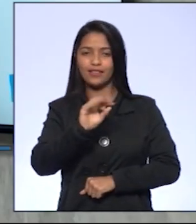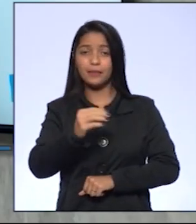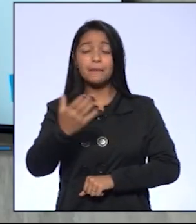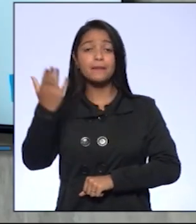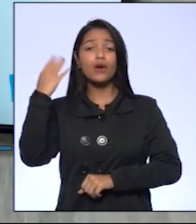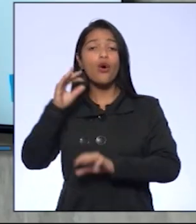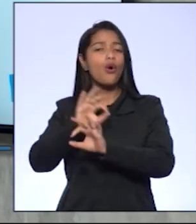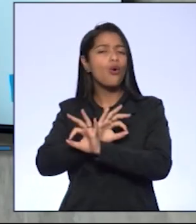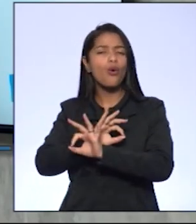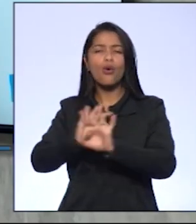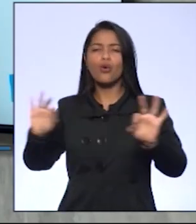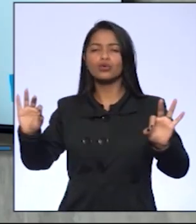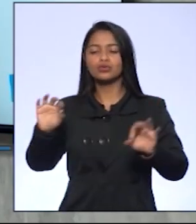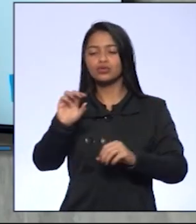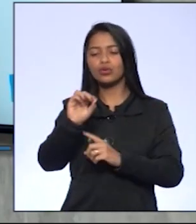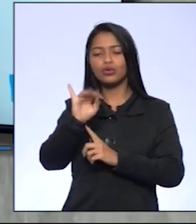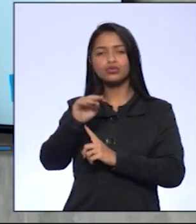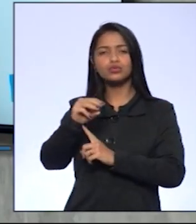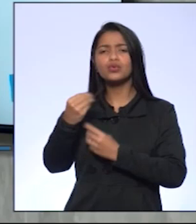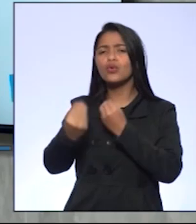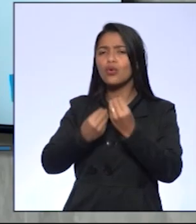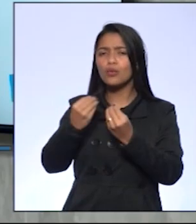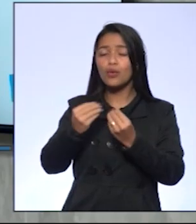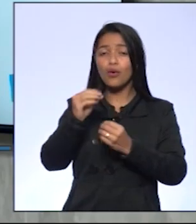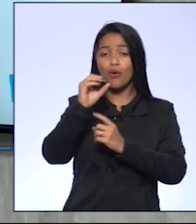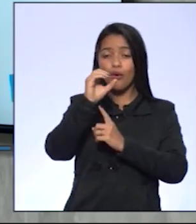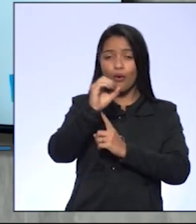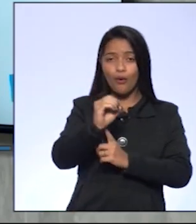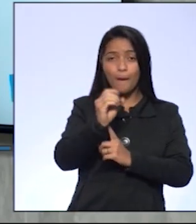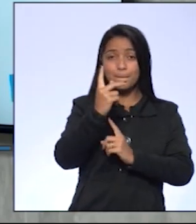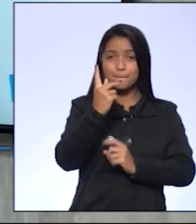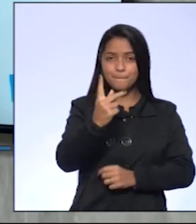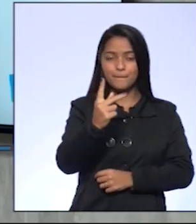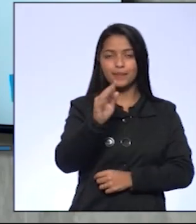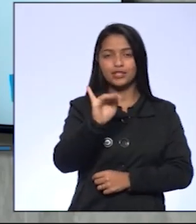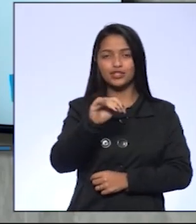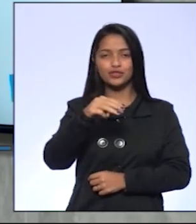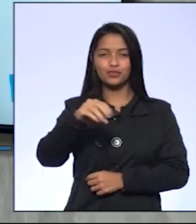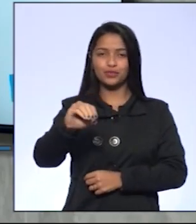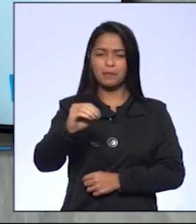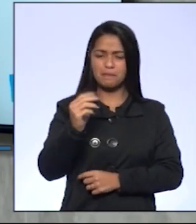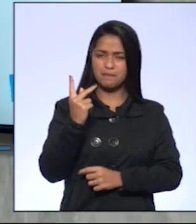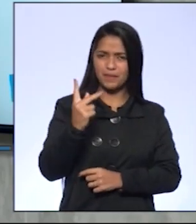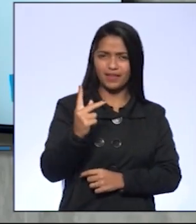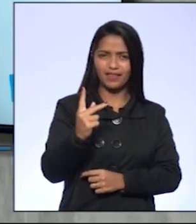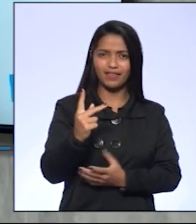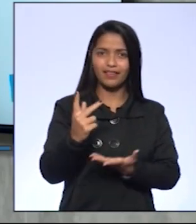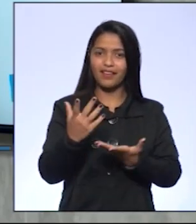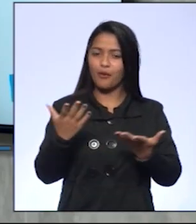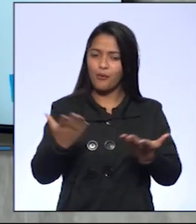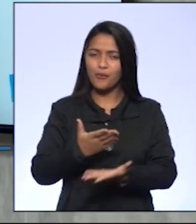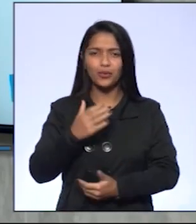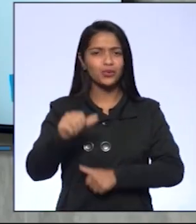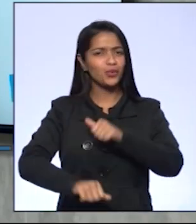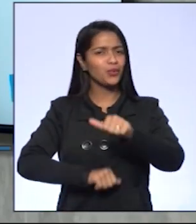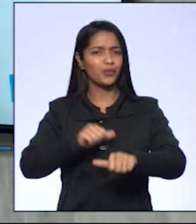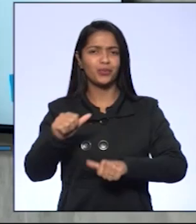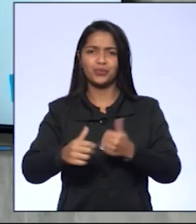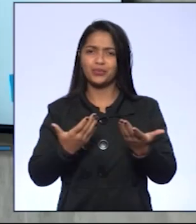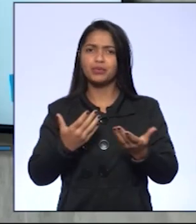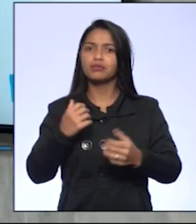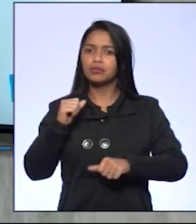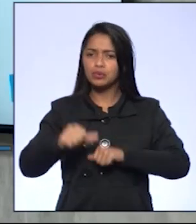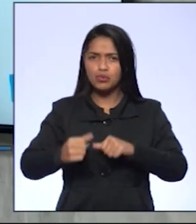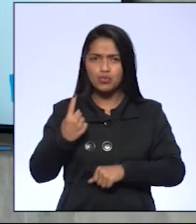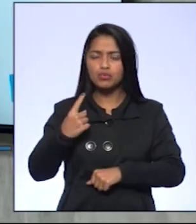que era o ótimo? Era óptimo, tinha um P ali na jogada. Então veja, as coisas mudaram e mudaram algumas